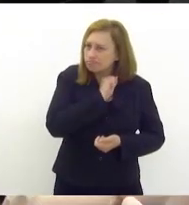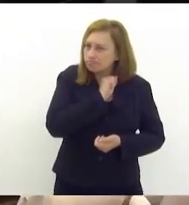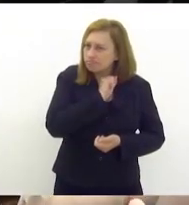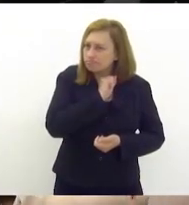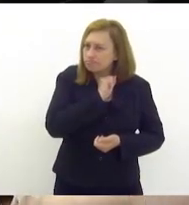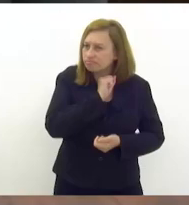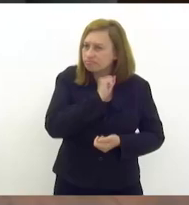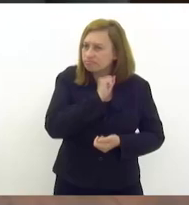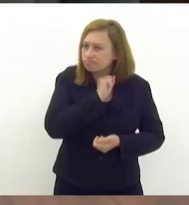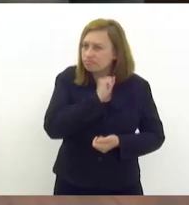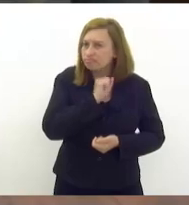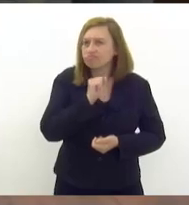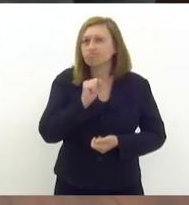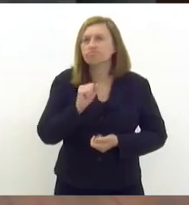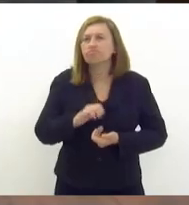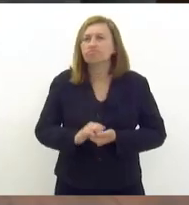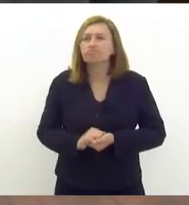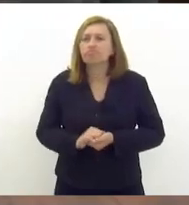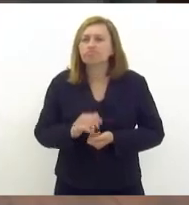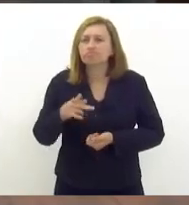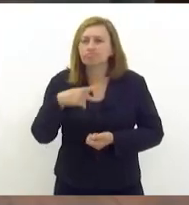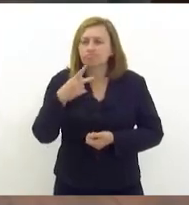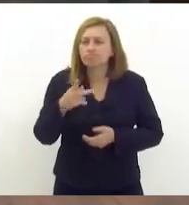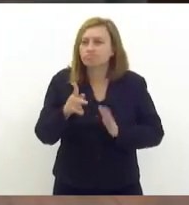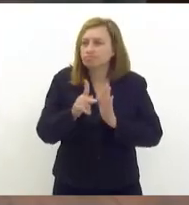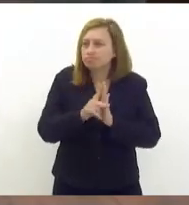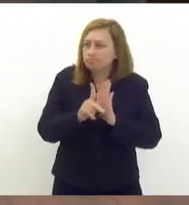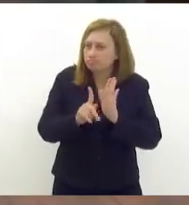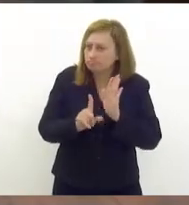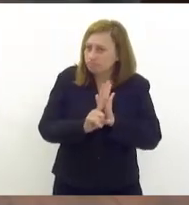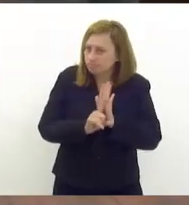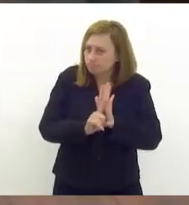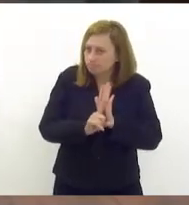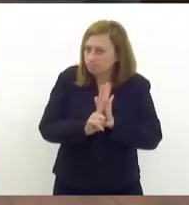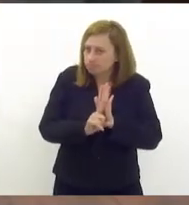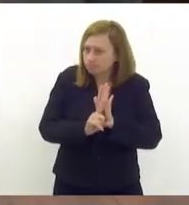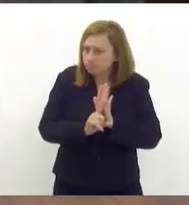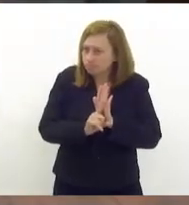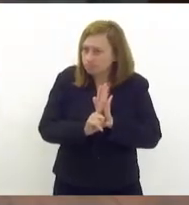idamente fazer uma menção a esse projeto sobre